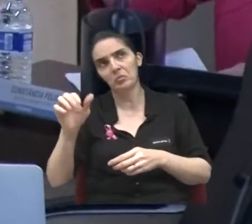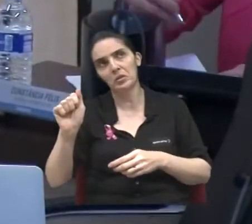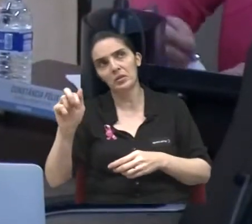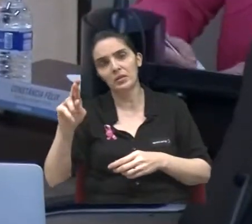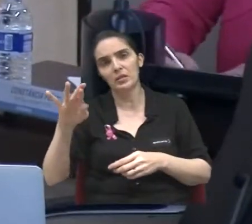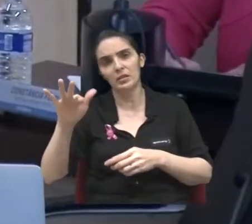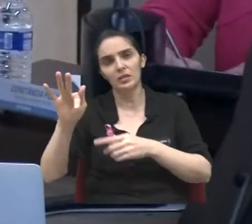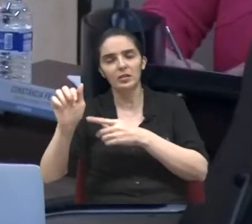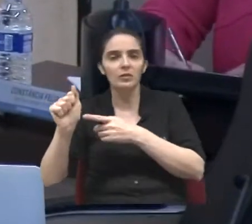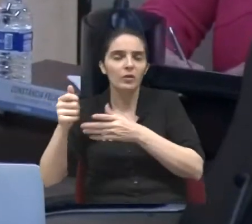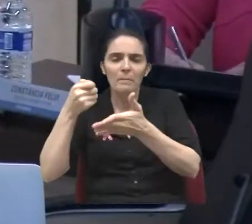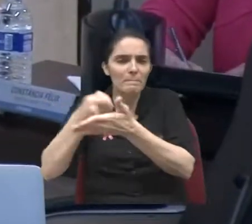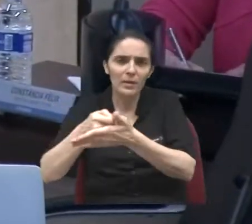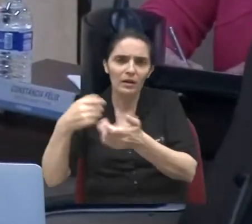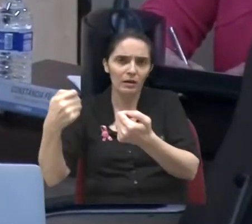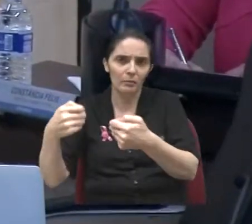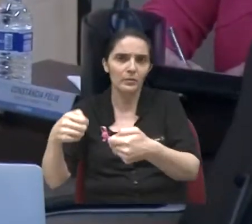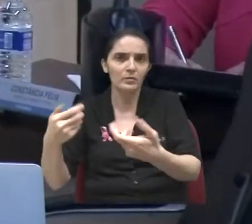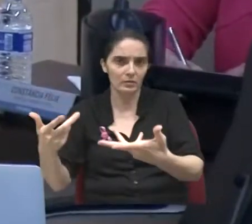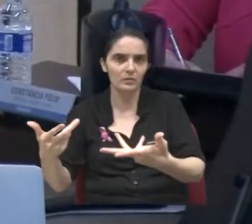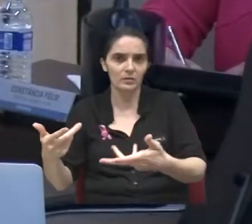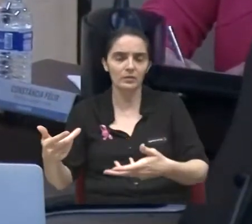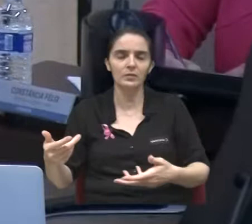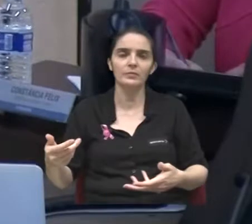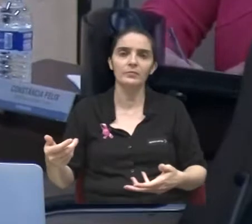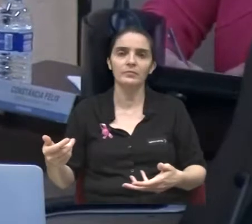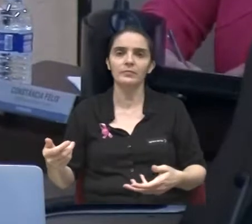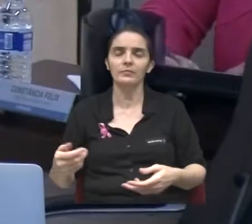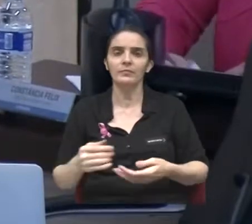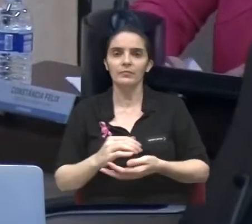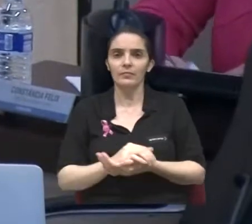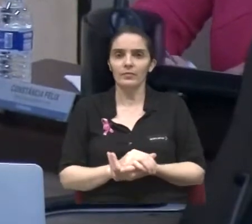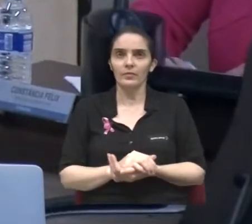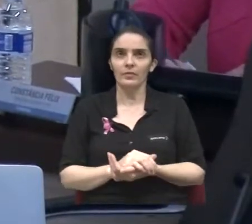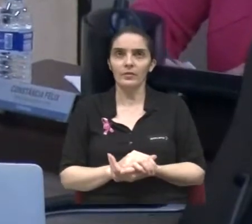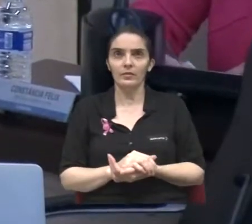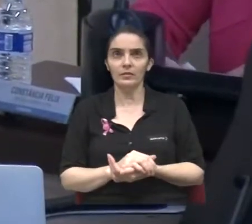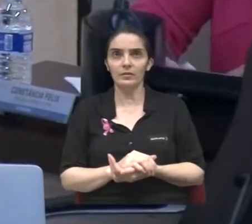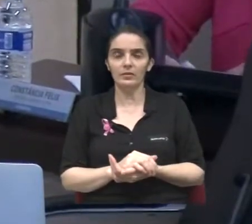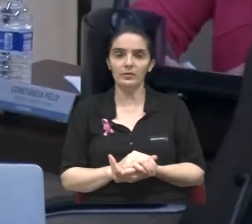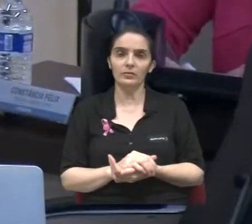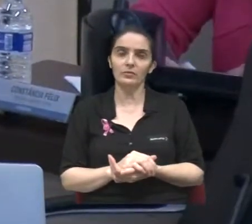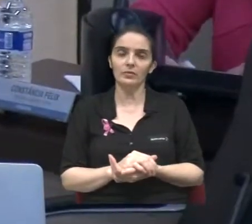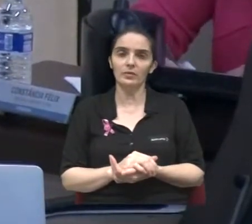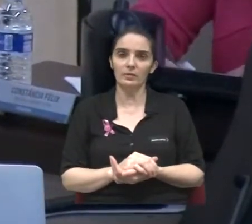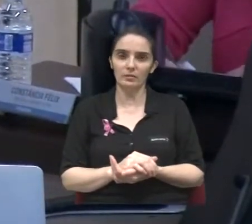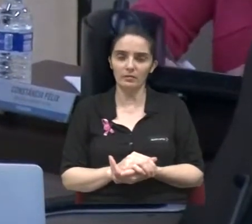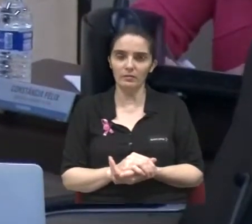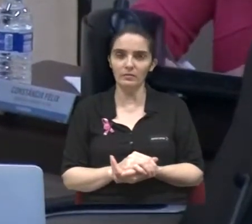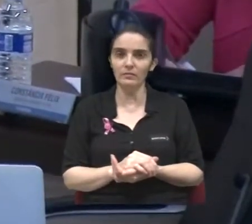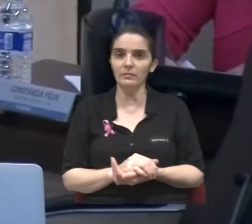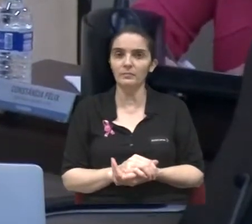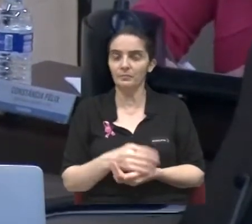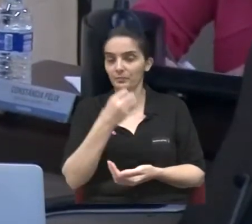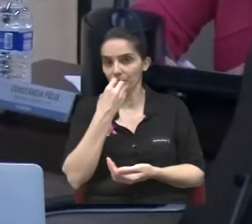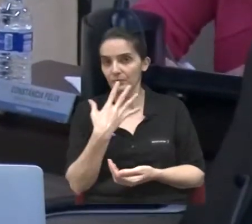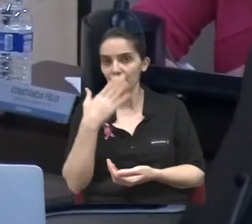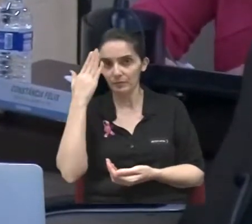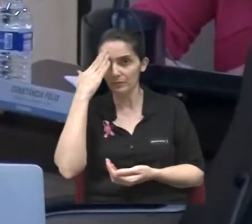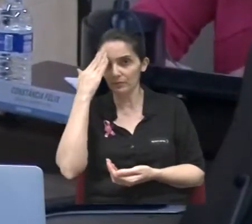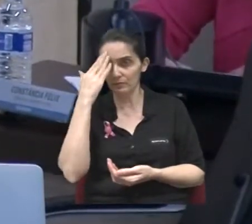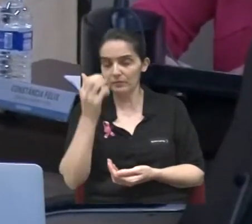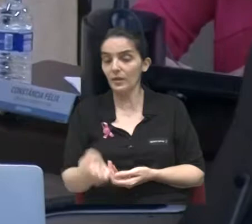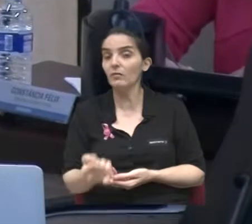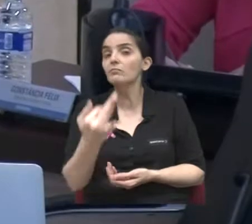valor de natureza de contribuição. E é interessante nós sabermos quais são os valores pagos à